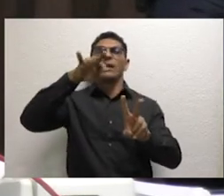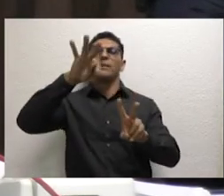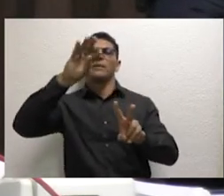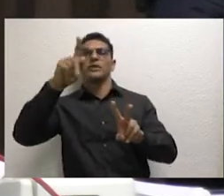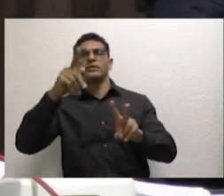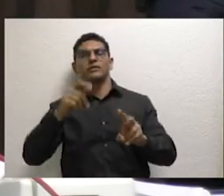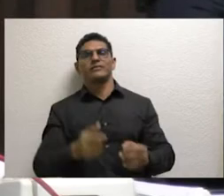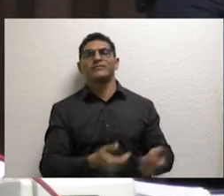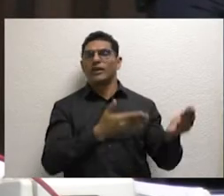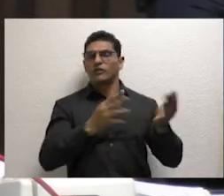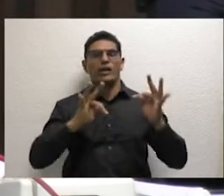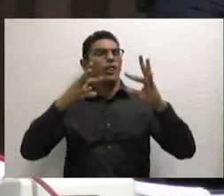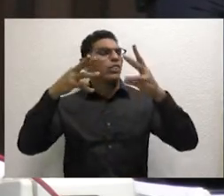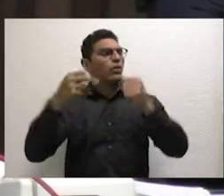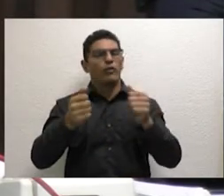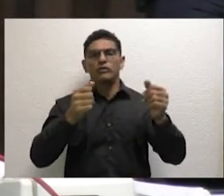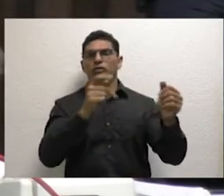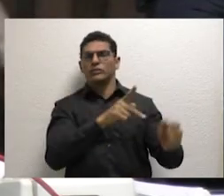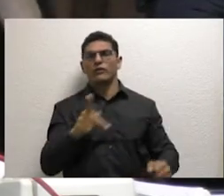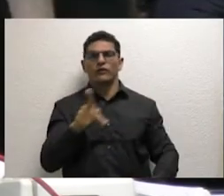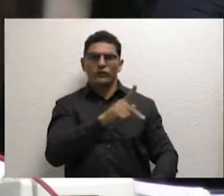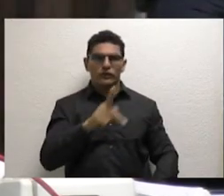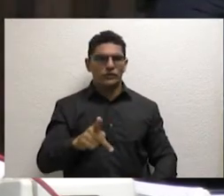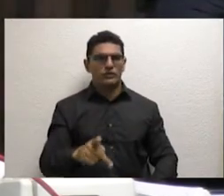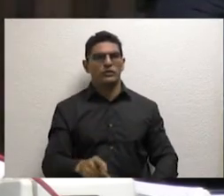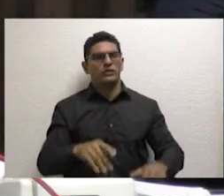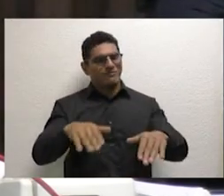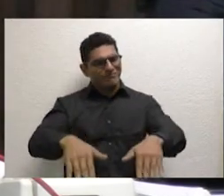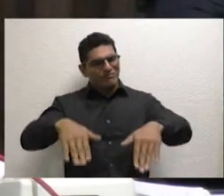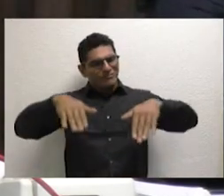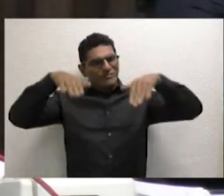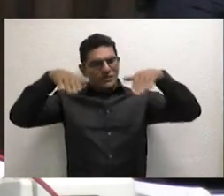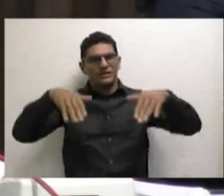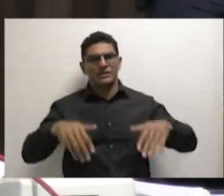saúdo a todas as professoras e professores que estão nesta casa